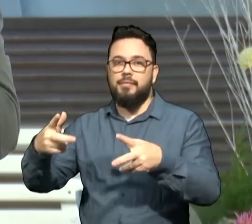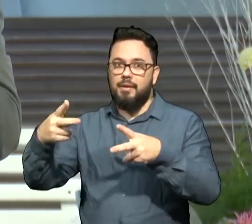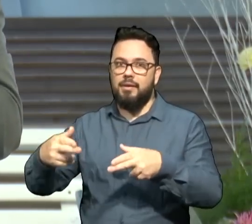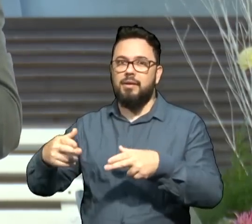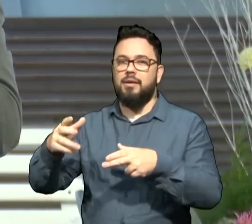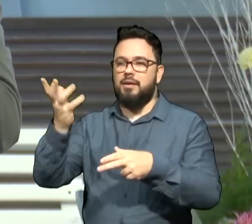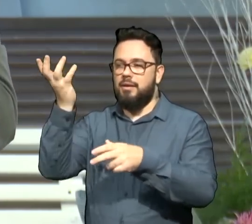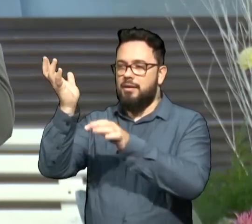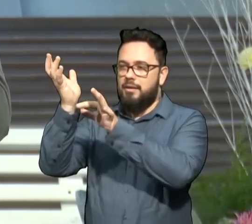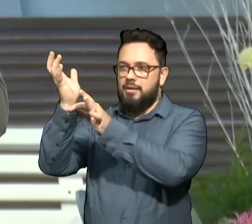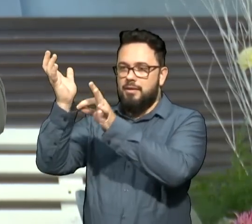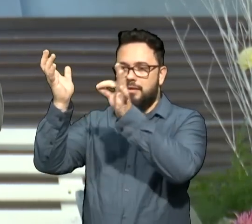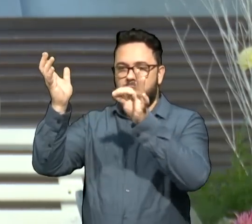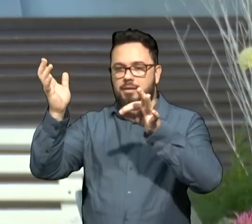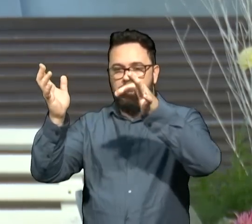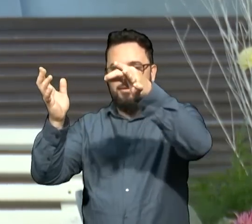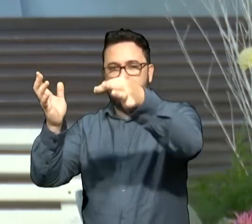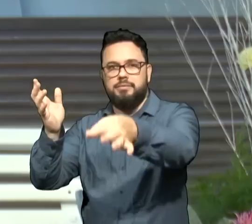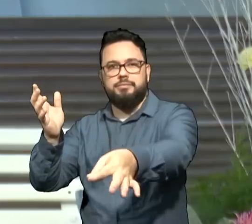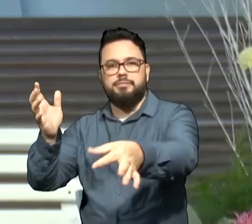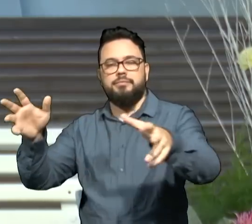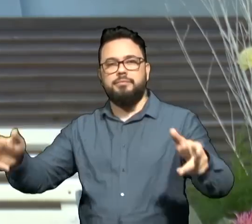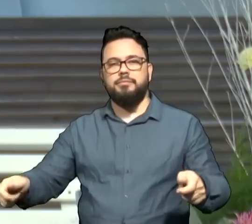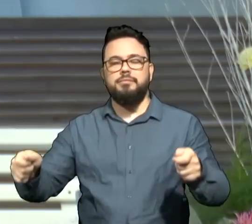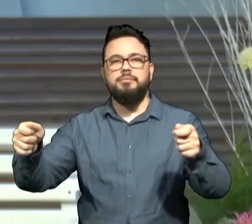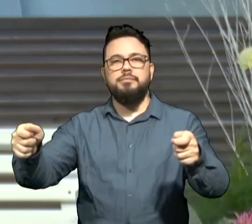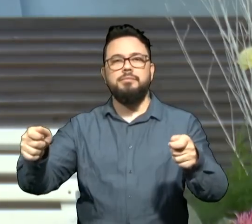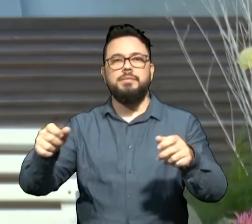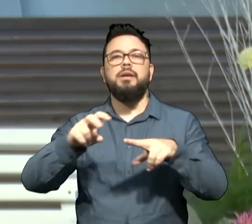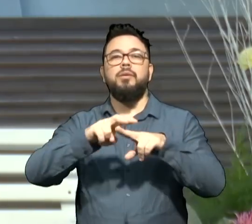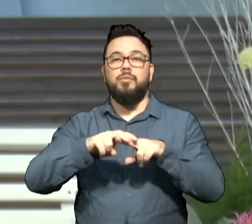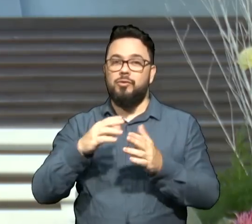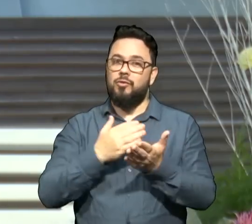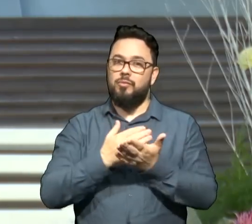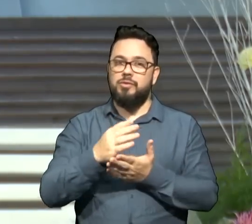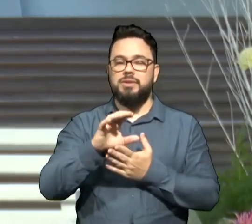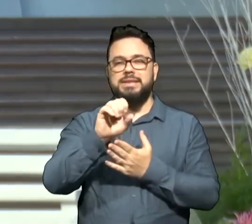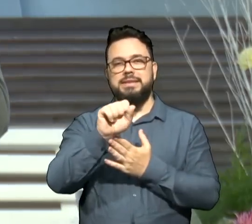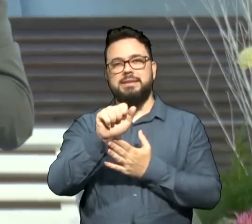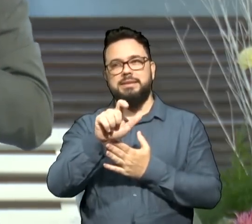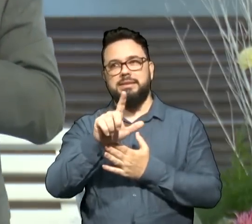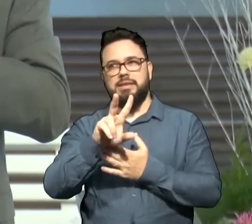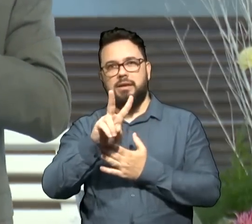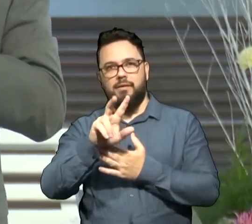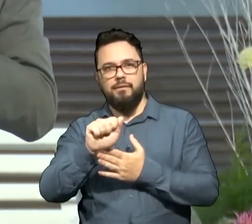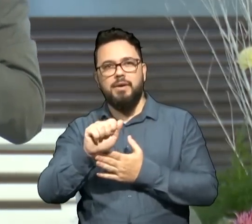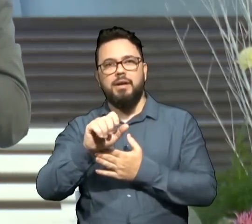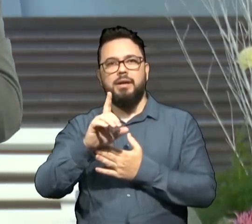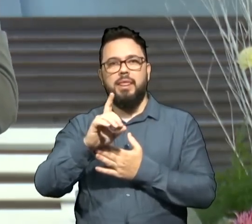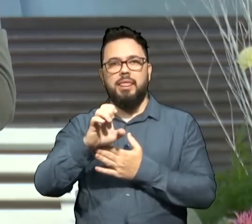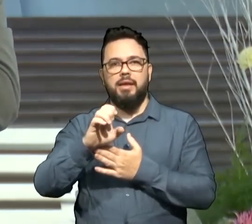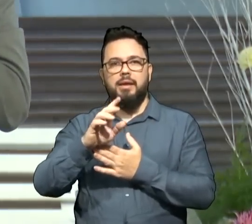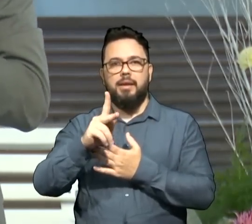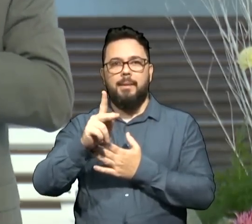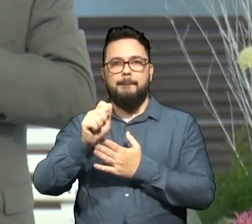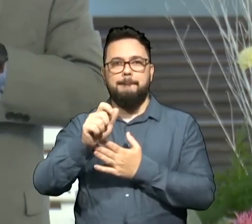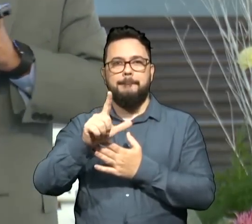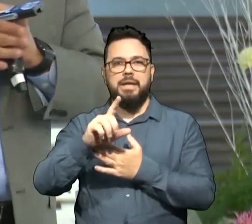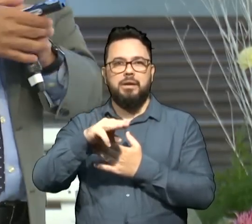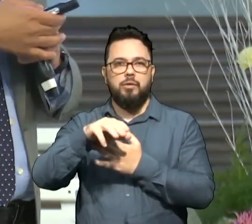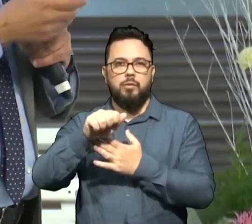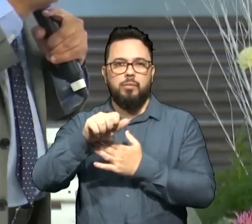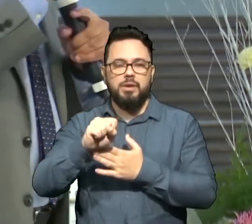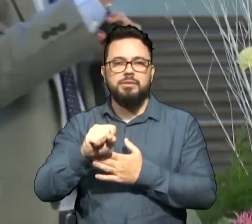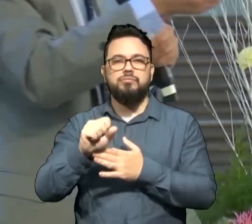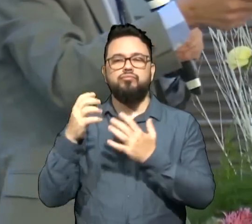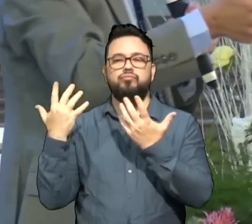bandejas daí que veio a expressão Uma salva de palmas perceberam Daí vem a expressão Uma salva